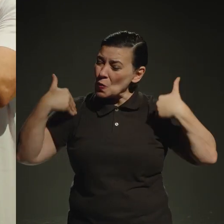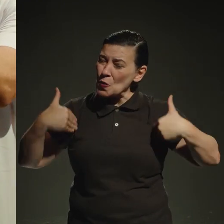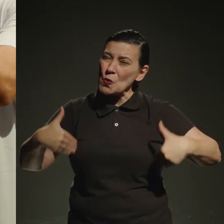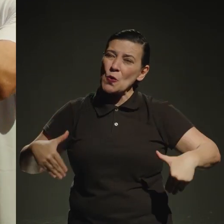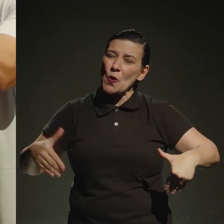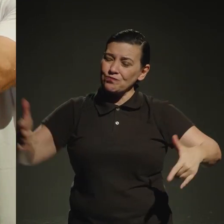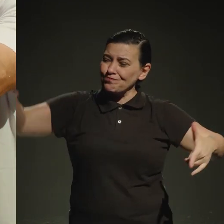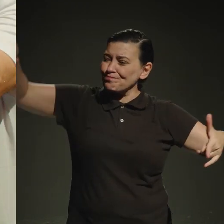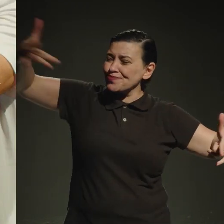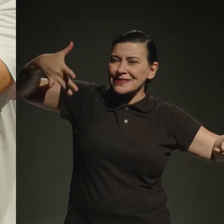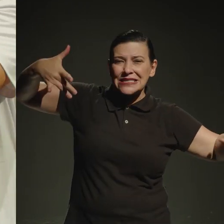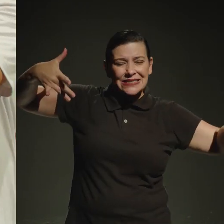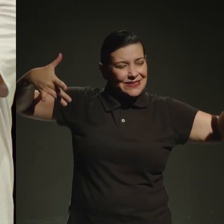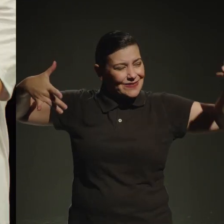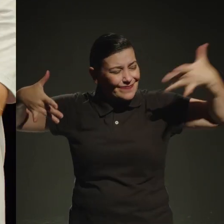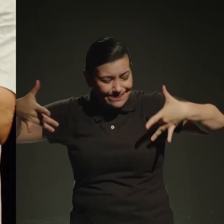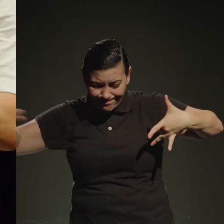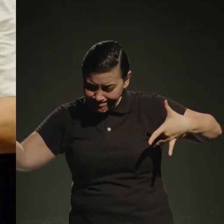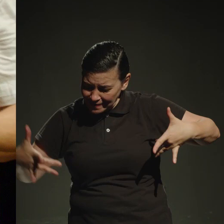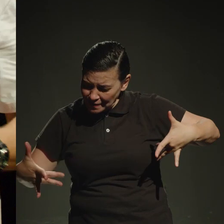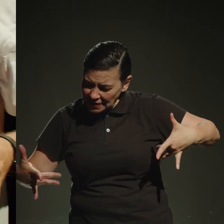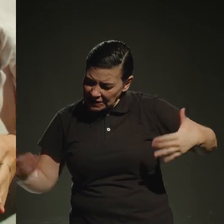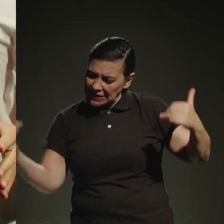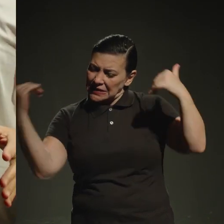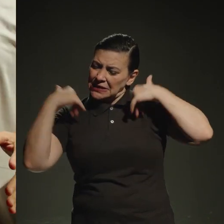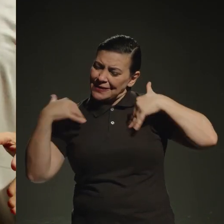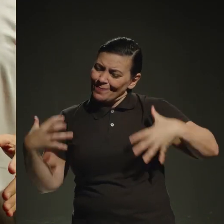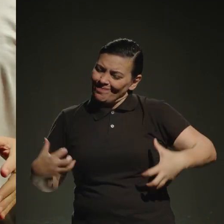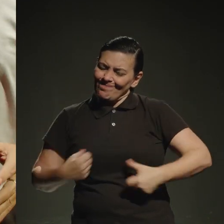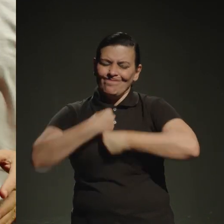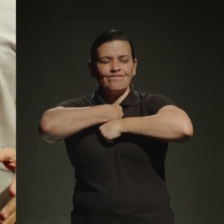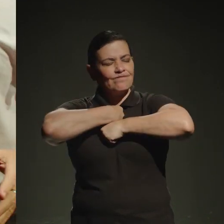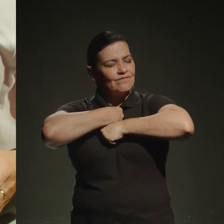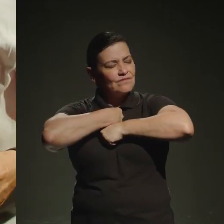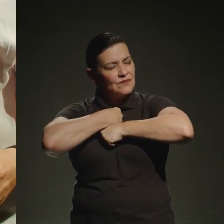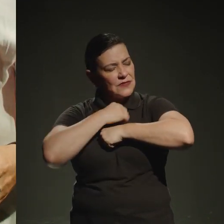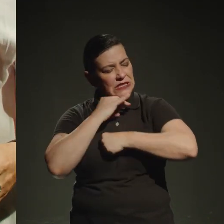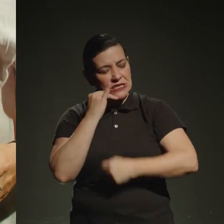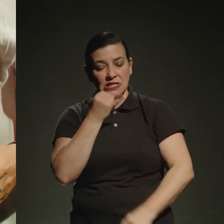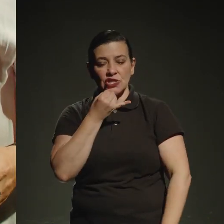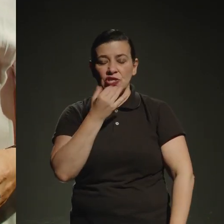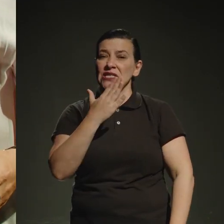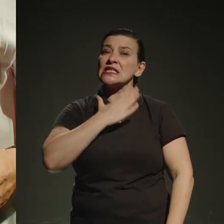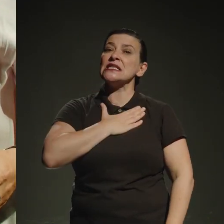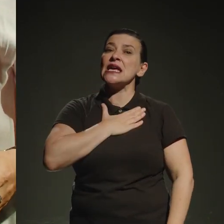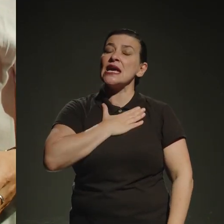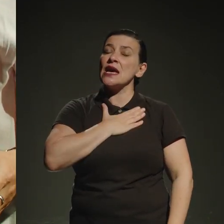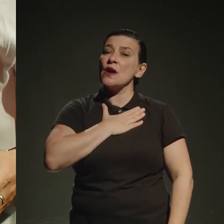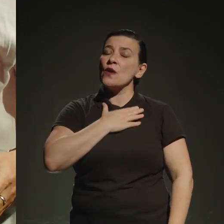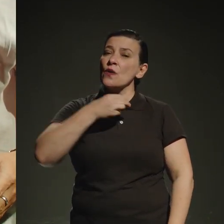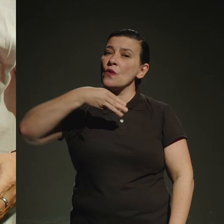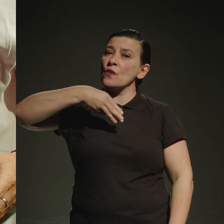tem manchas tristes, tristes, tristes. Miguel. Eu não